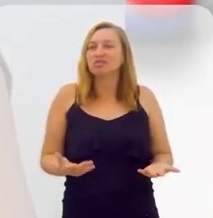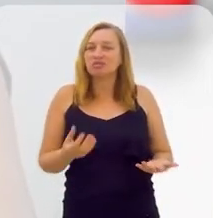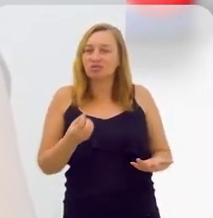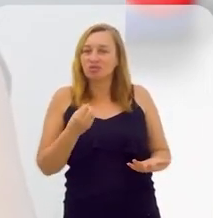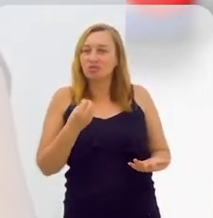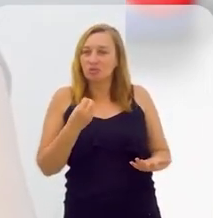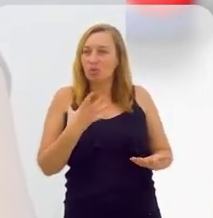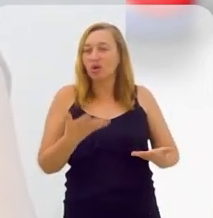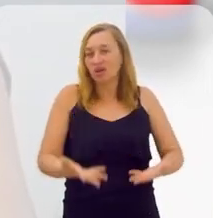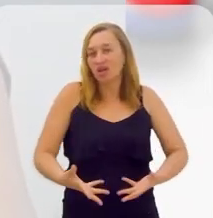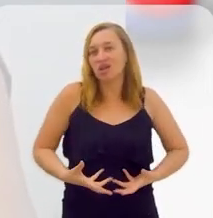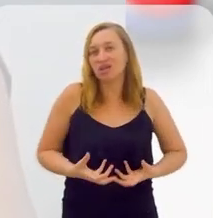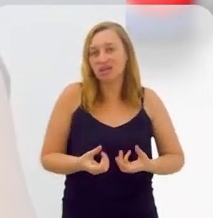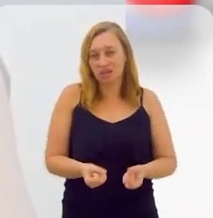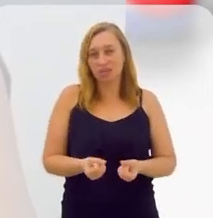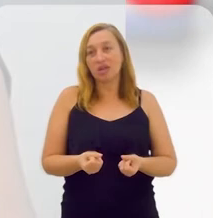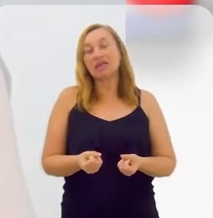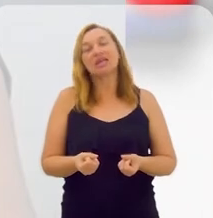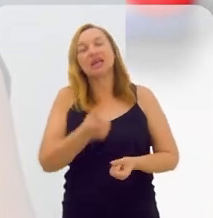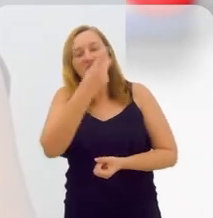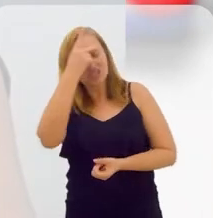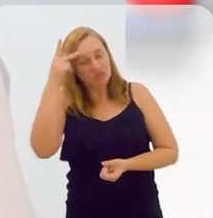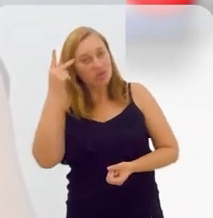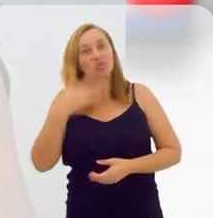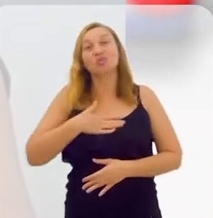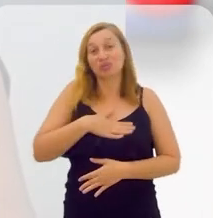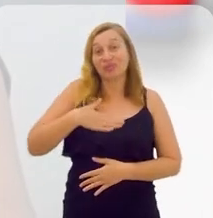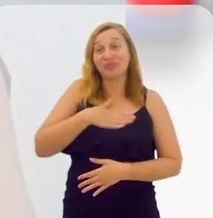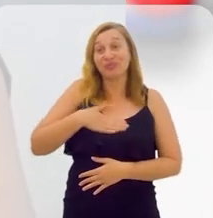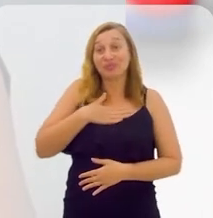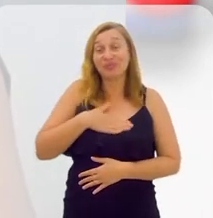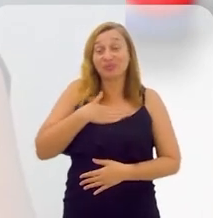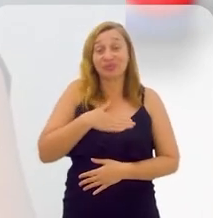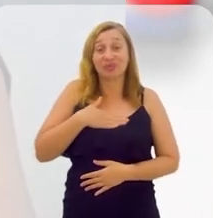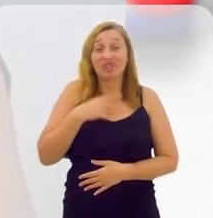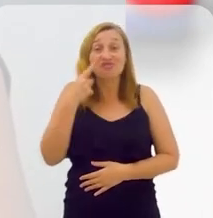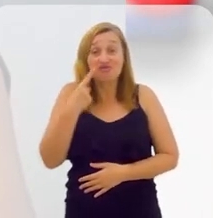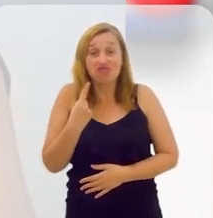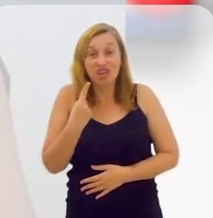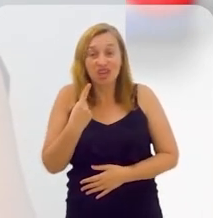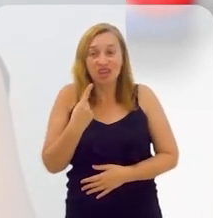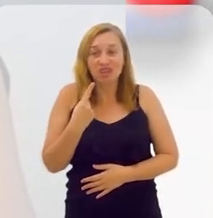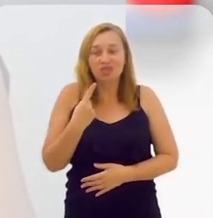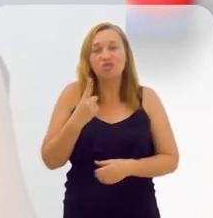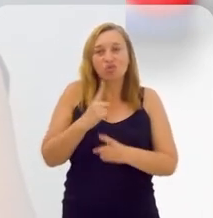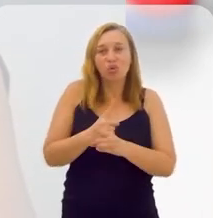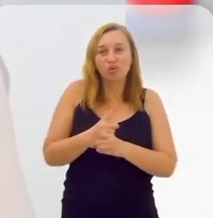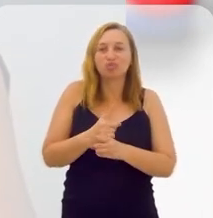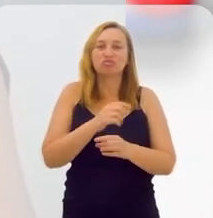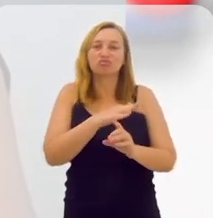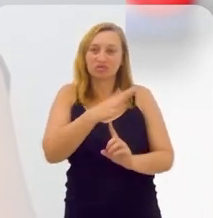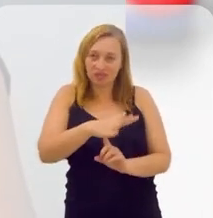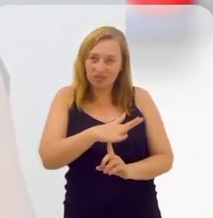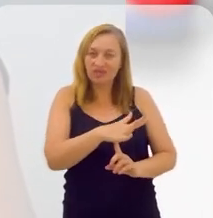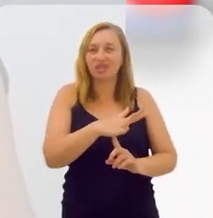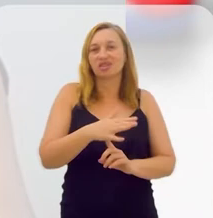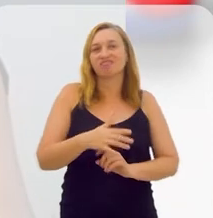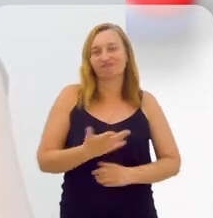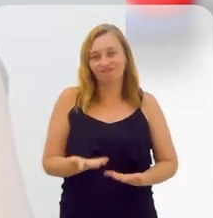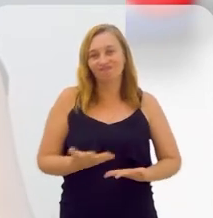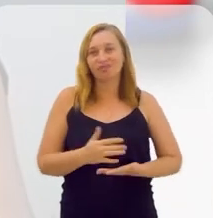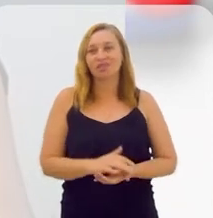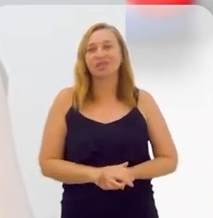boa receptividade e as pessoas gostam muito, assim, do que veem, né, do que encontram